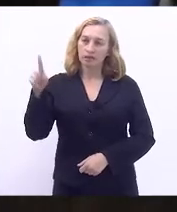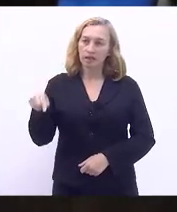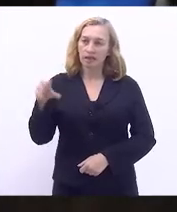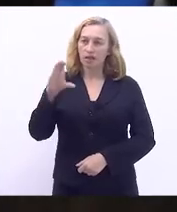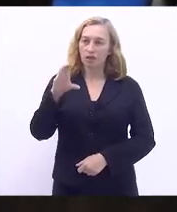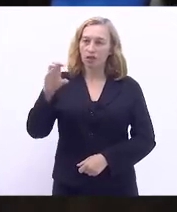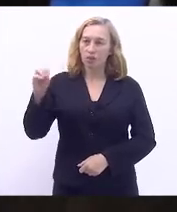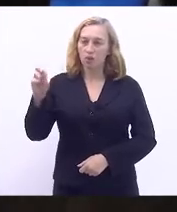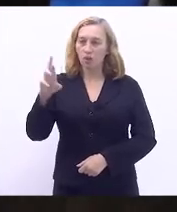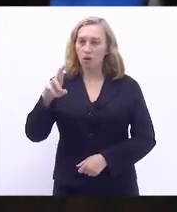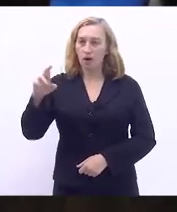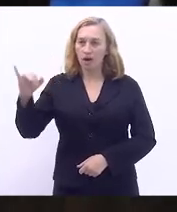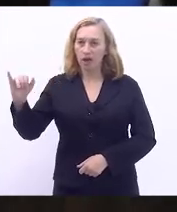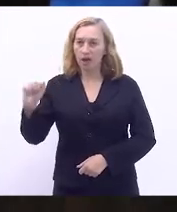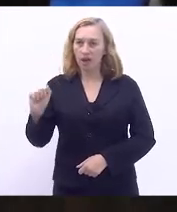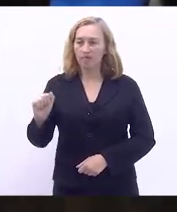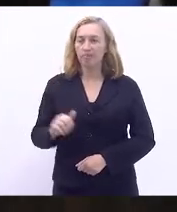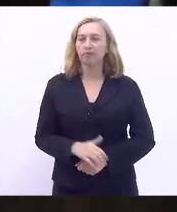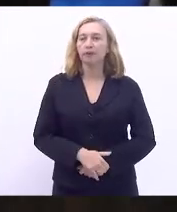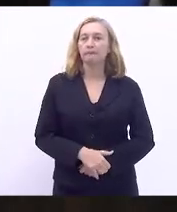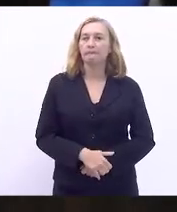Deputado André Correia.